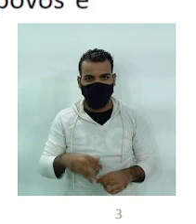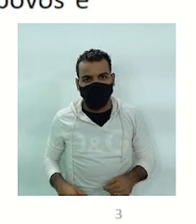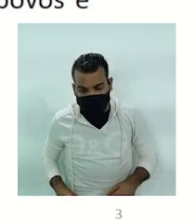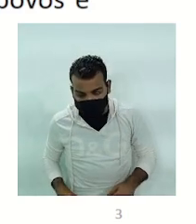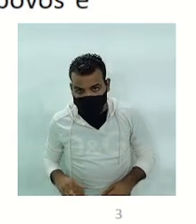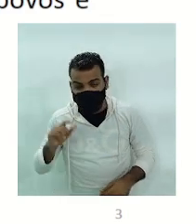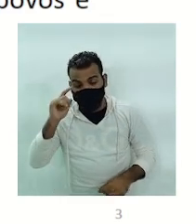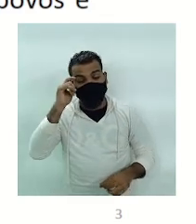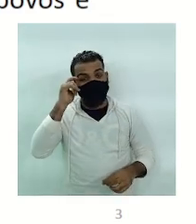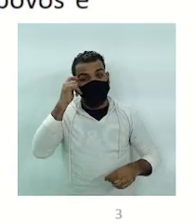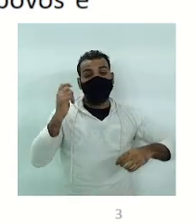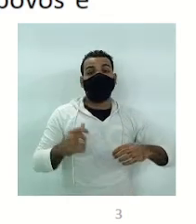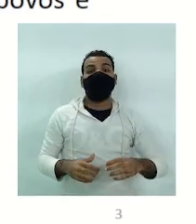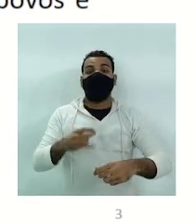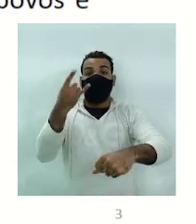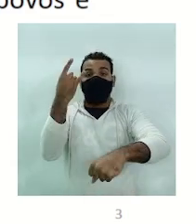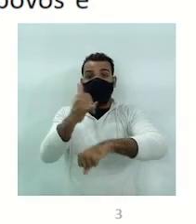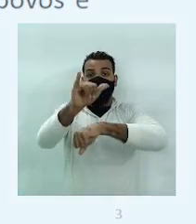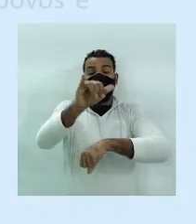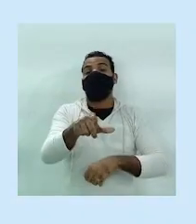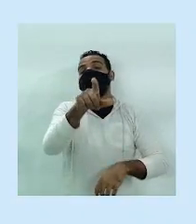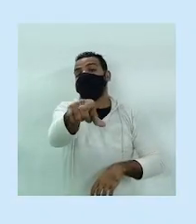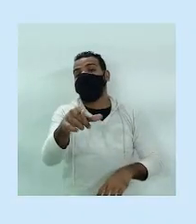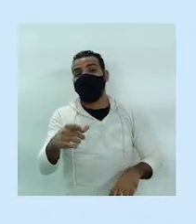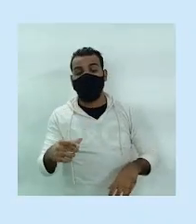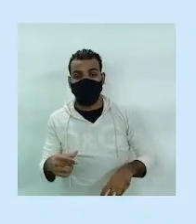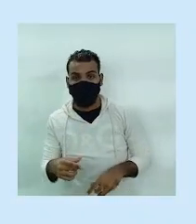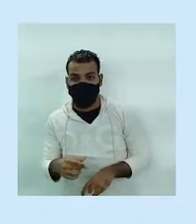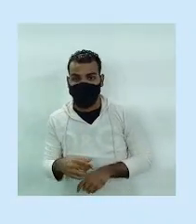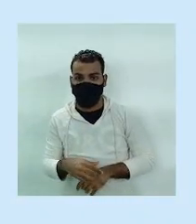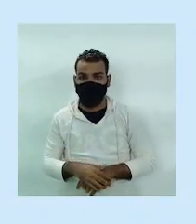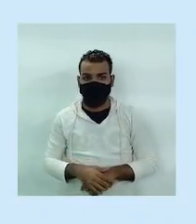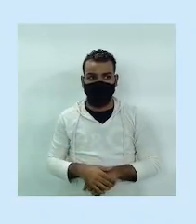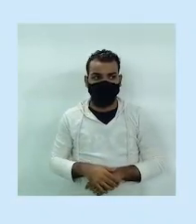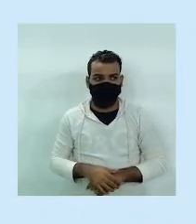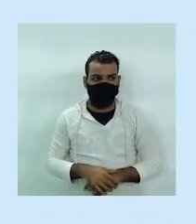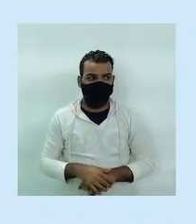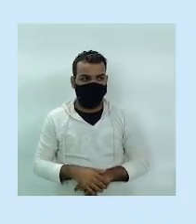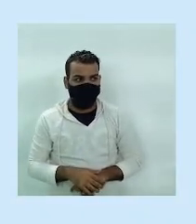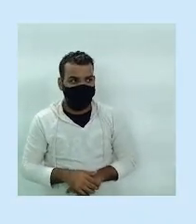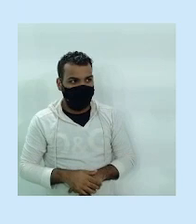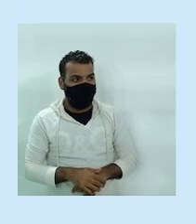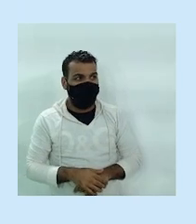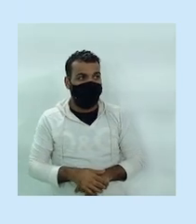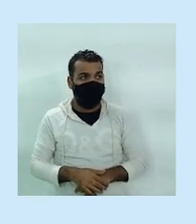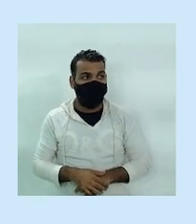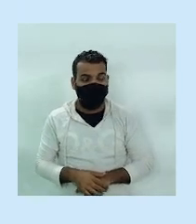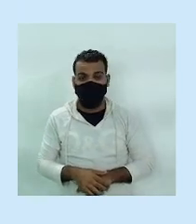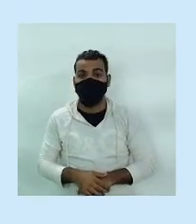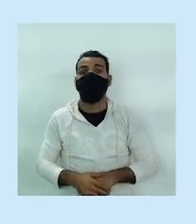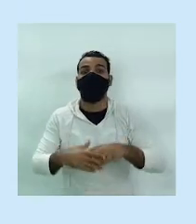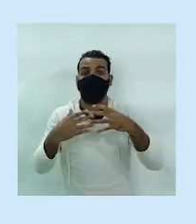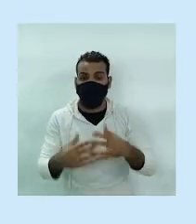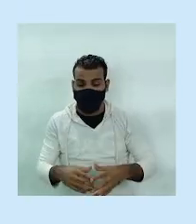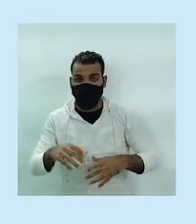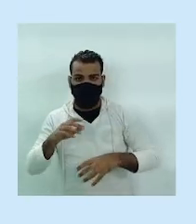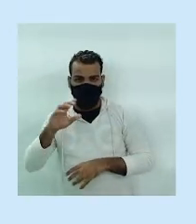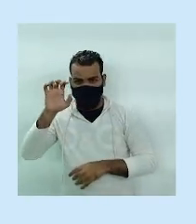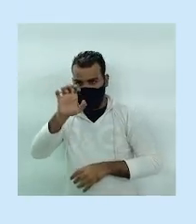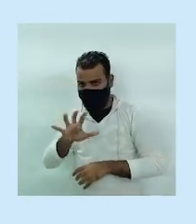nessa perspectiva, eu gosto muito de enfatizar. Então, o ideal colonizador